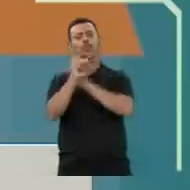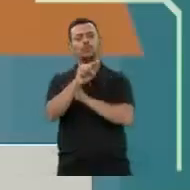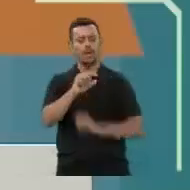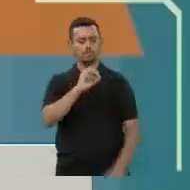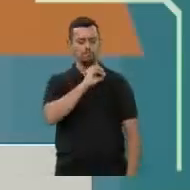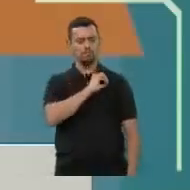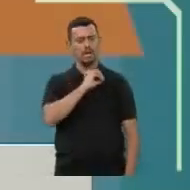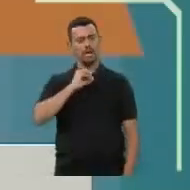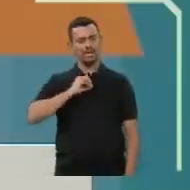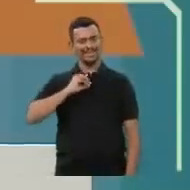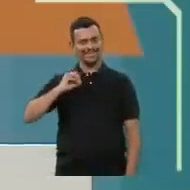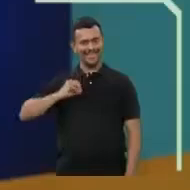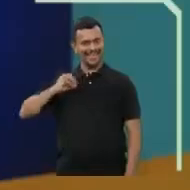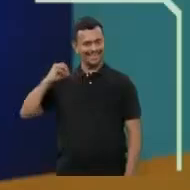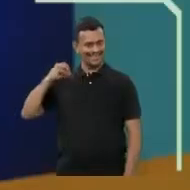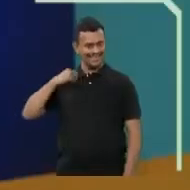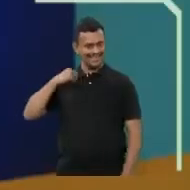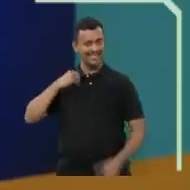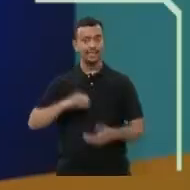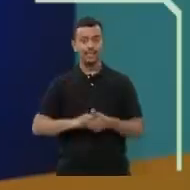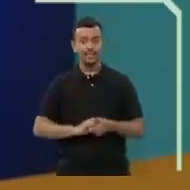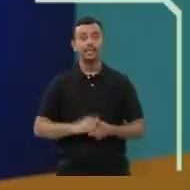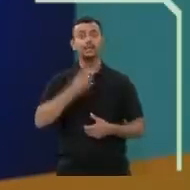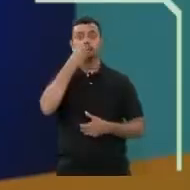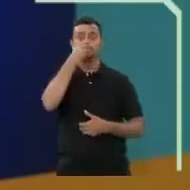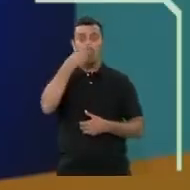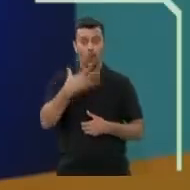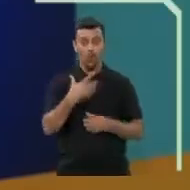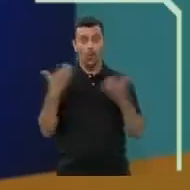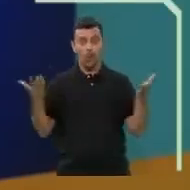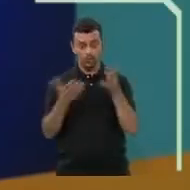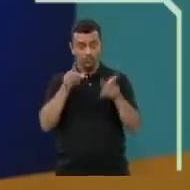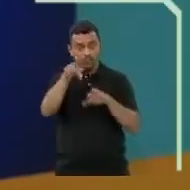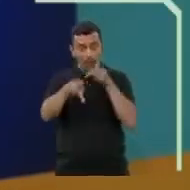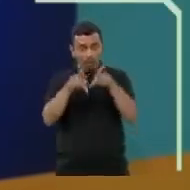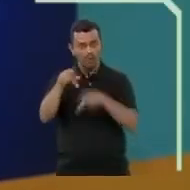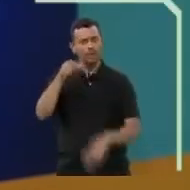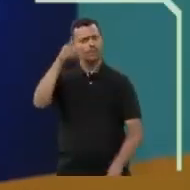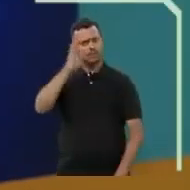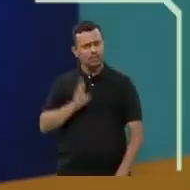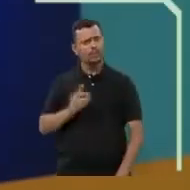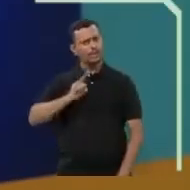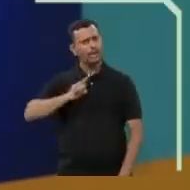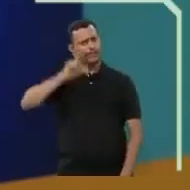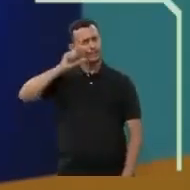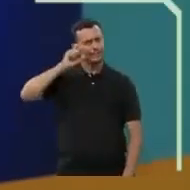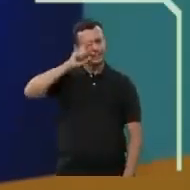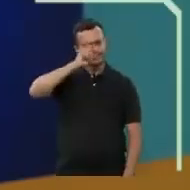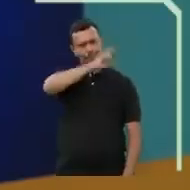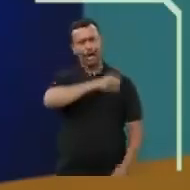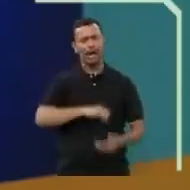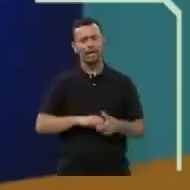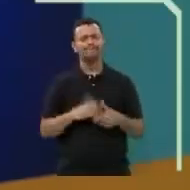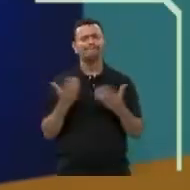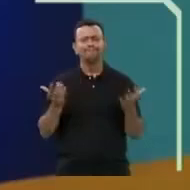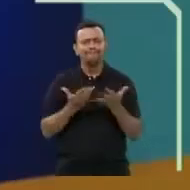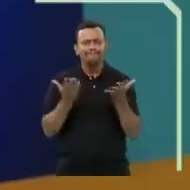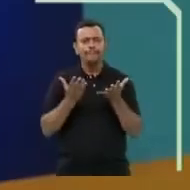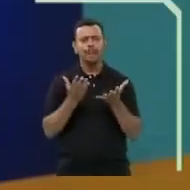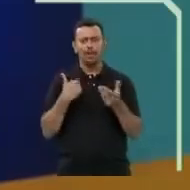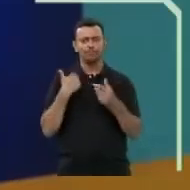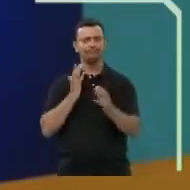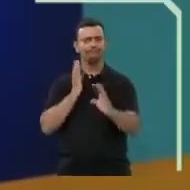Ok. Marina, o povo brasileiro tem uma dificuldade muito grande após conseguir um exame, uma